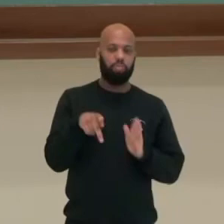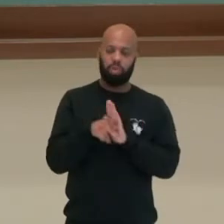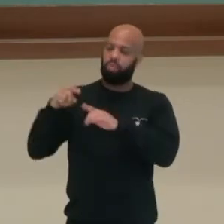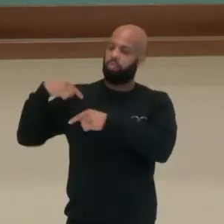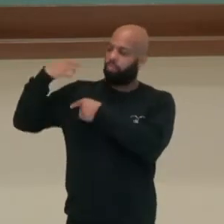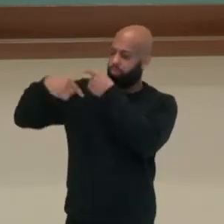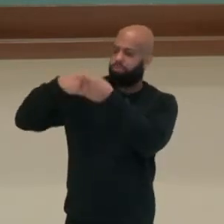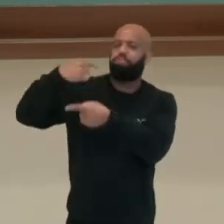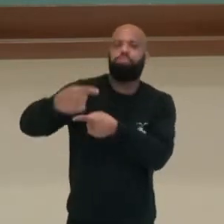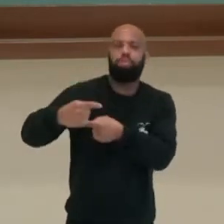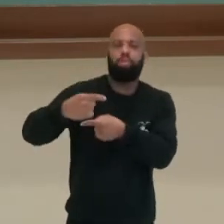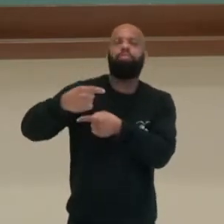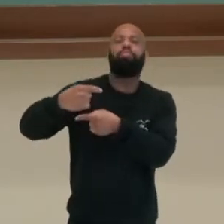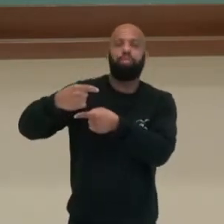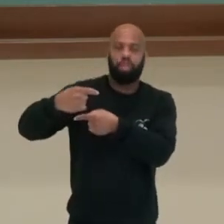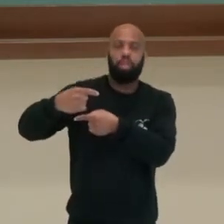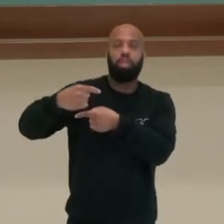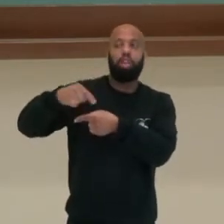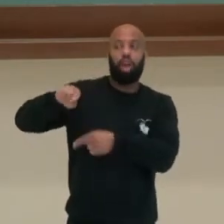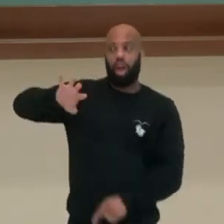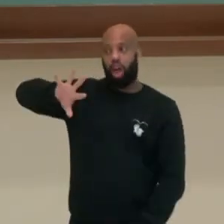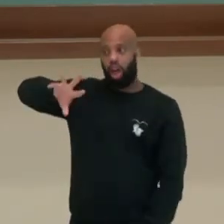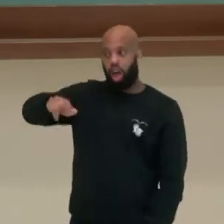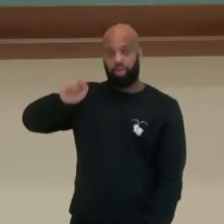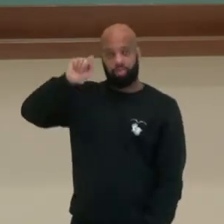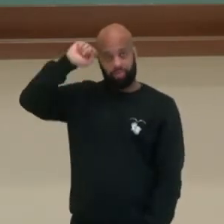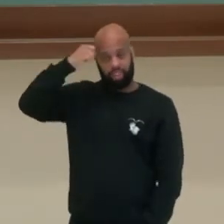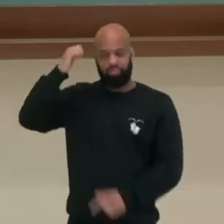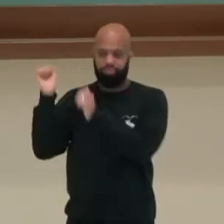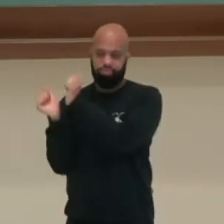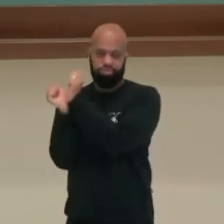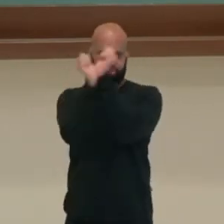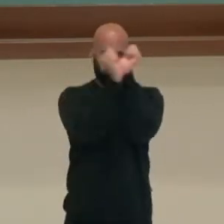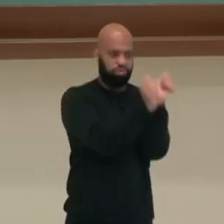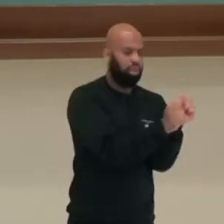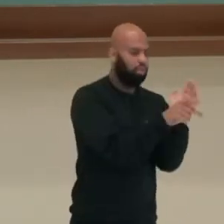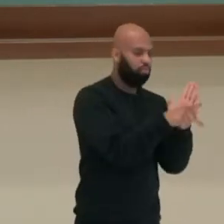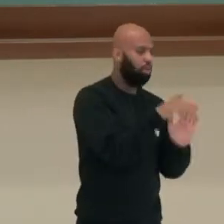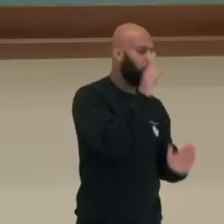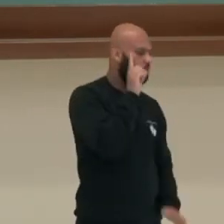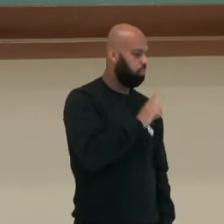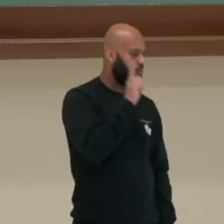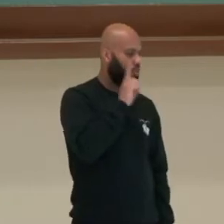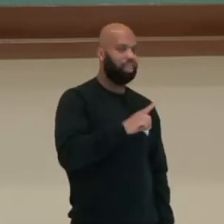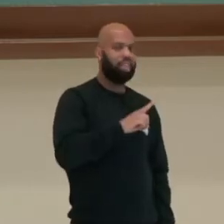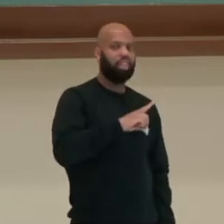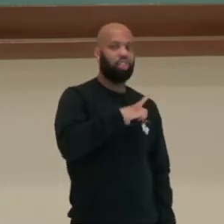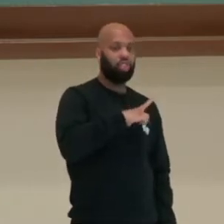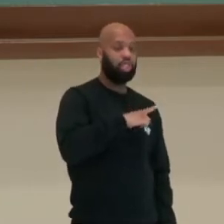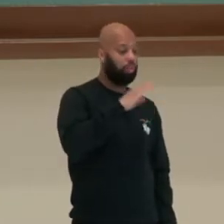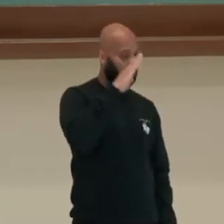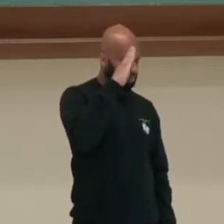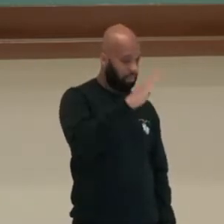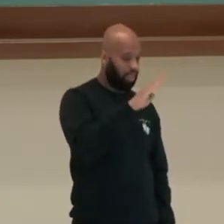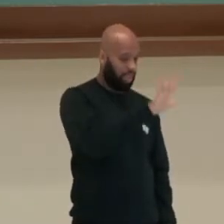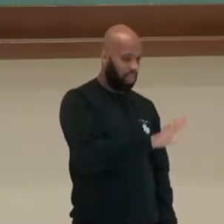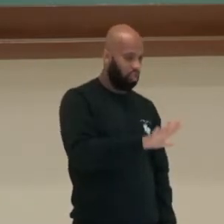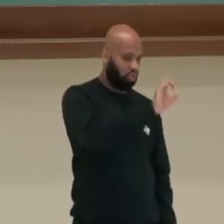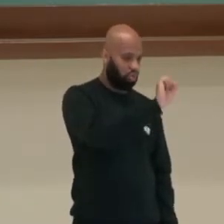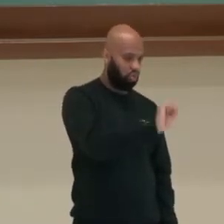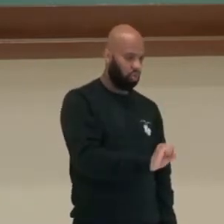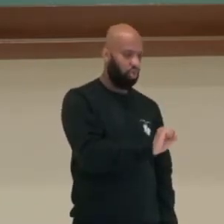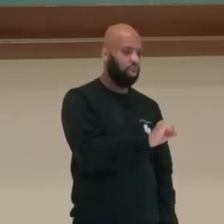descendente daqueles africanos escravizados que estavam principalmente no sul, eles